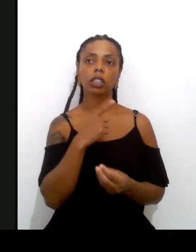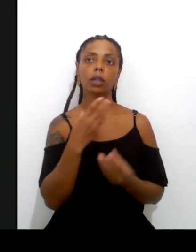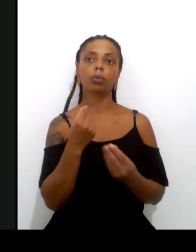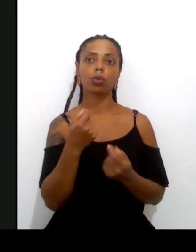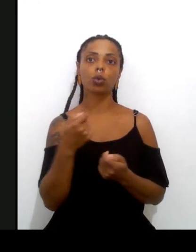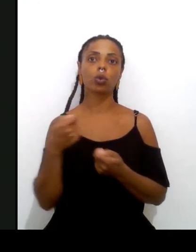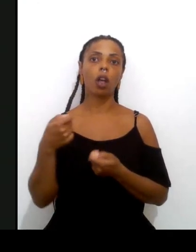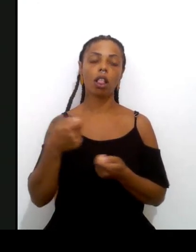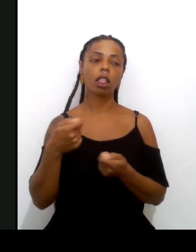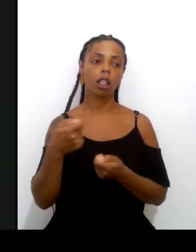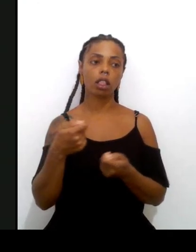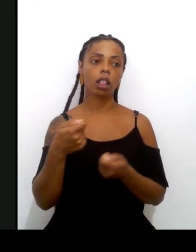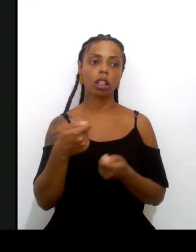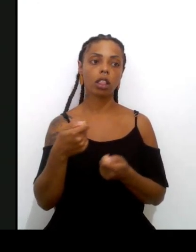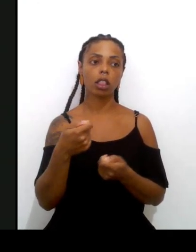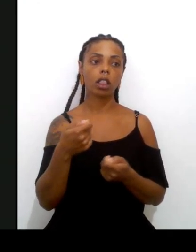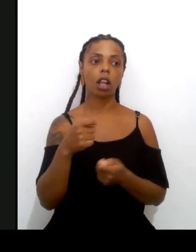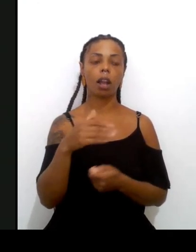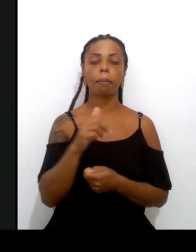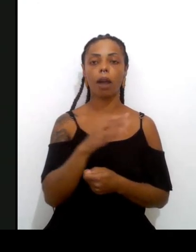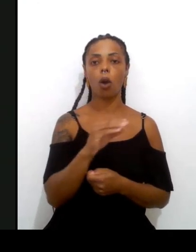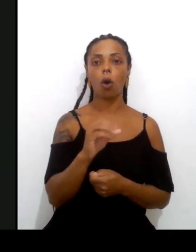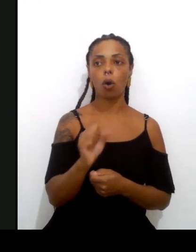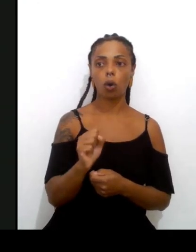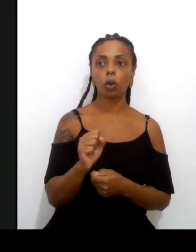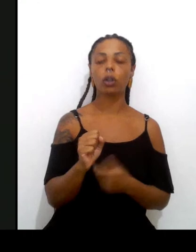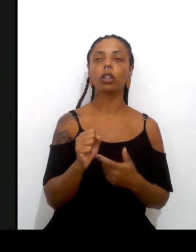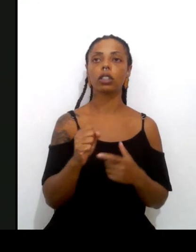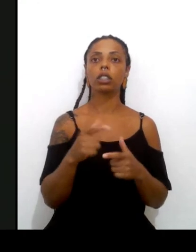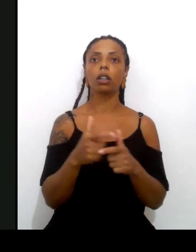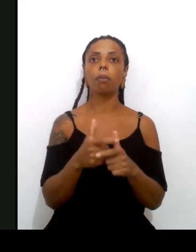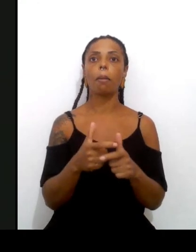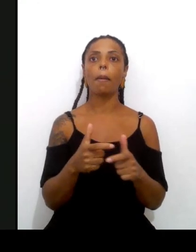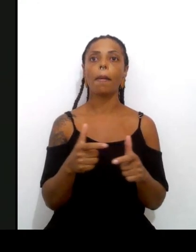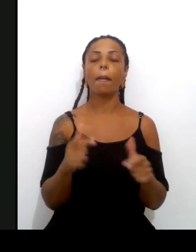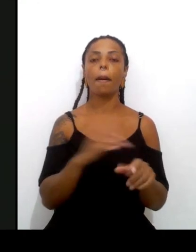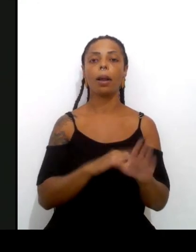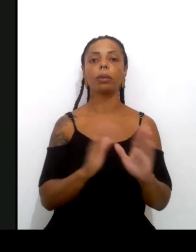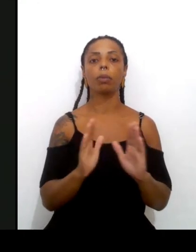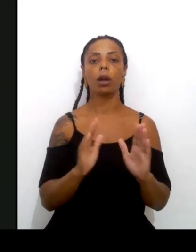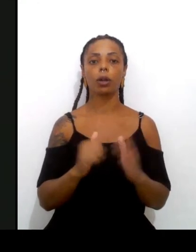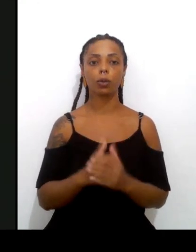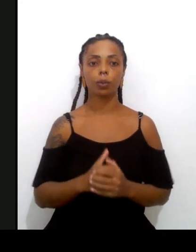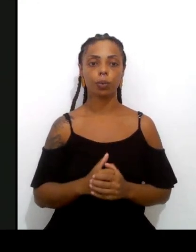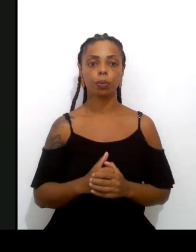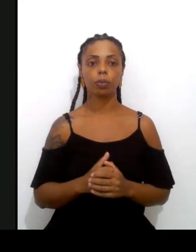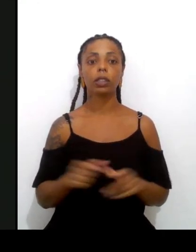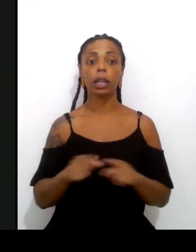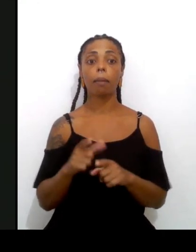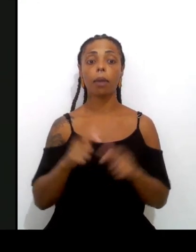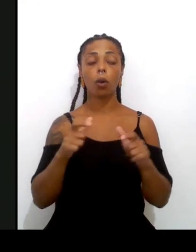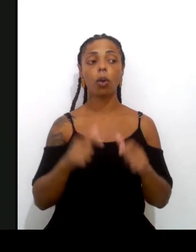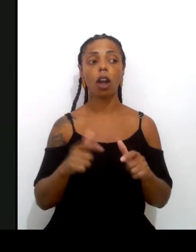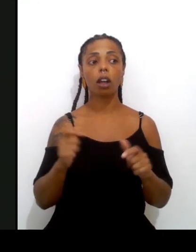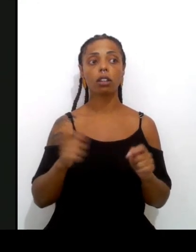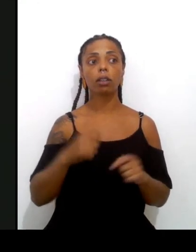à medida que as tensões aumentavam ao longo da década Vera também o espaço de violência imaginada